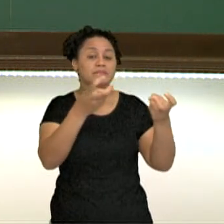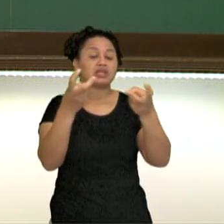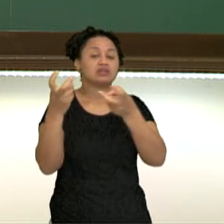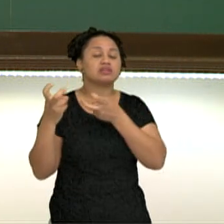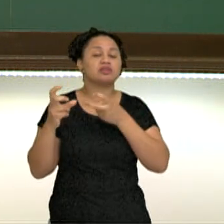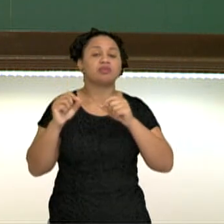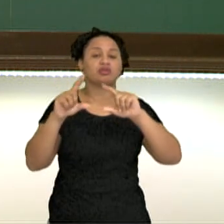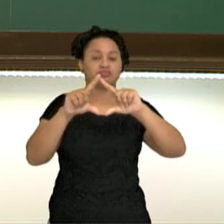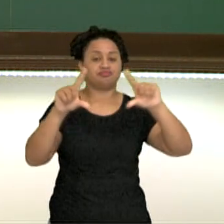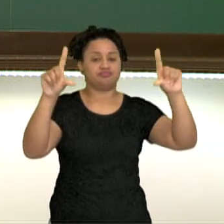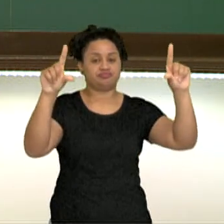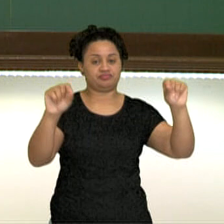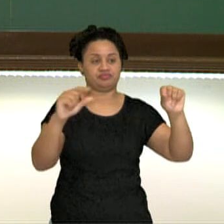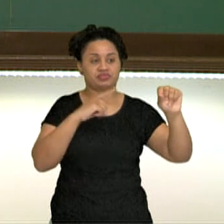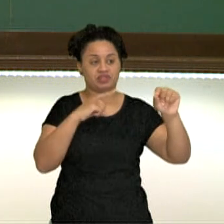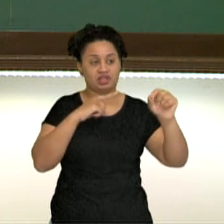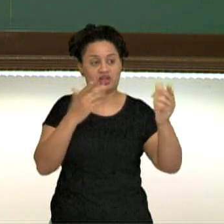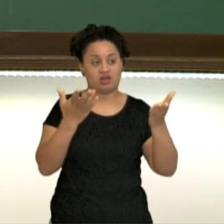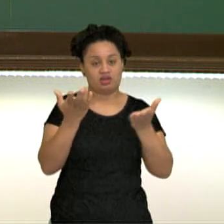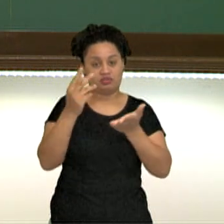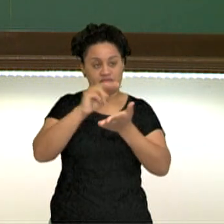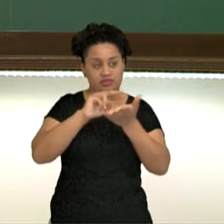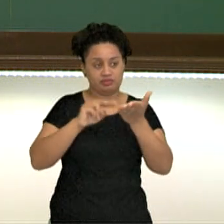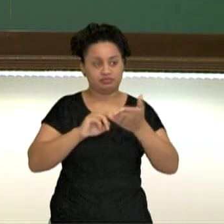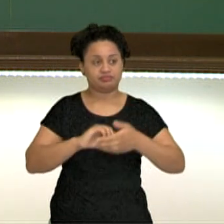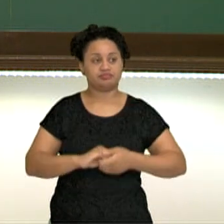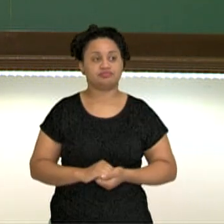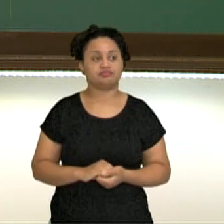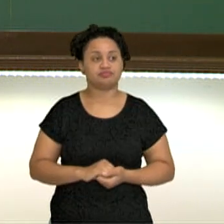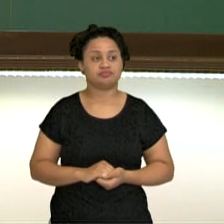ali o trecho, né? Vamos ler então?